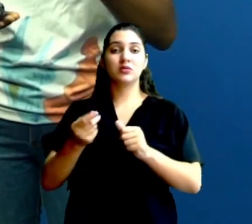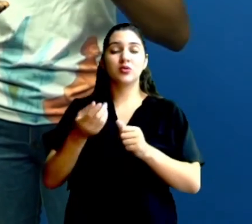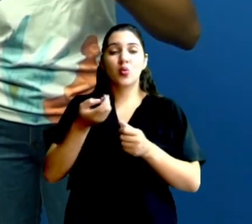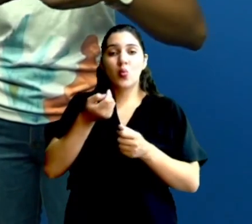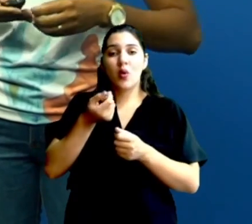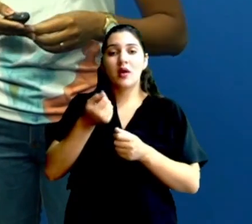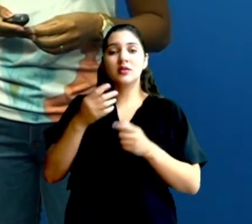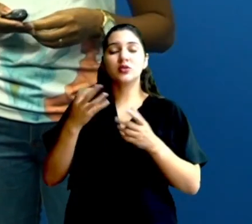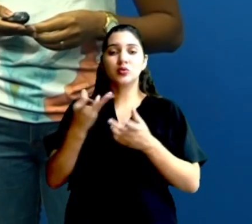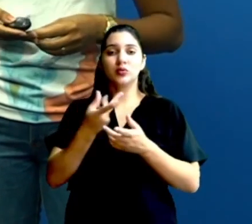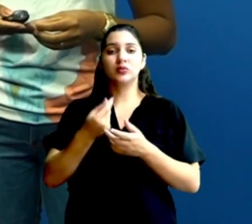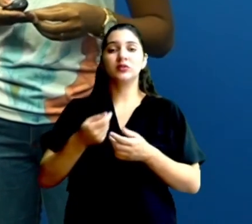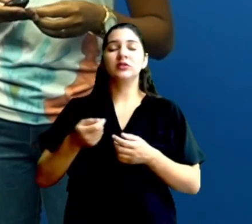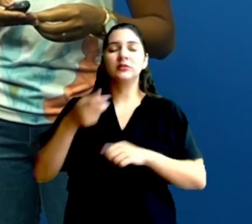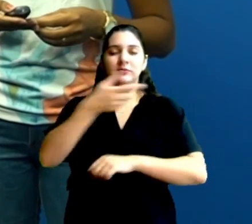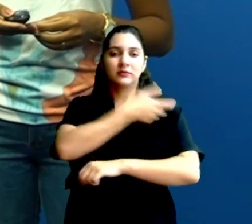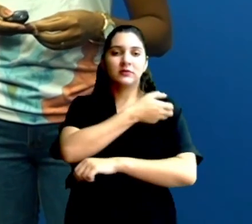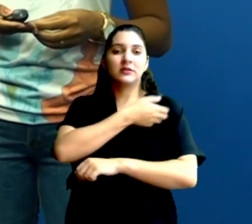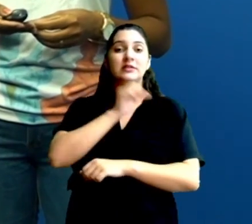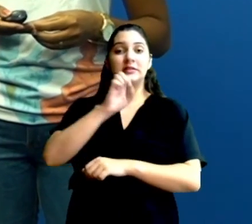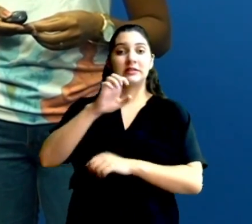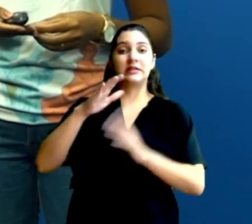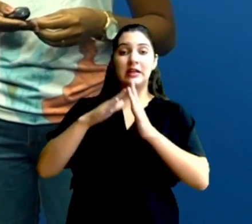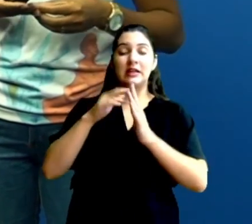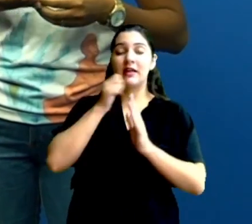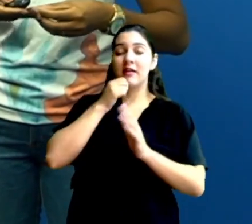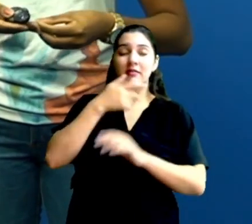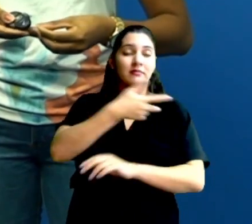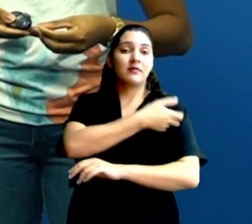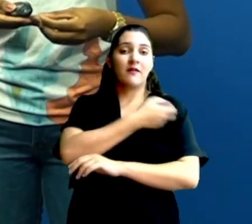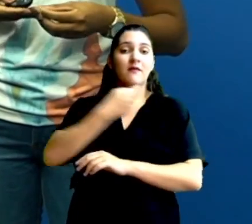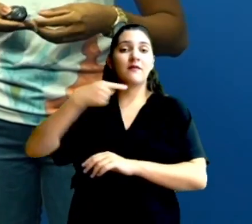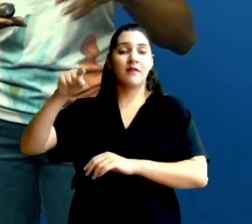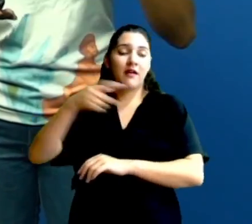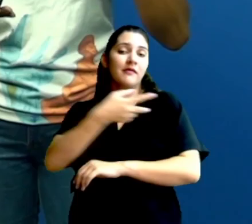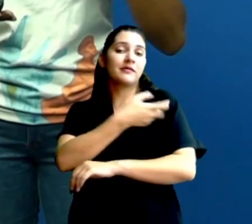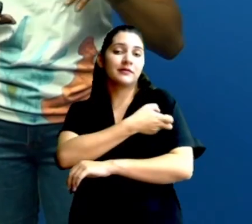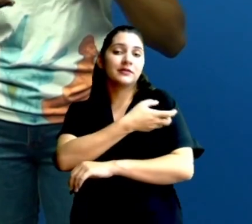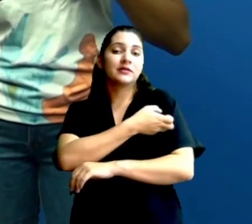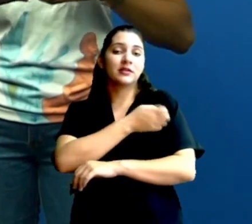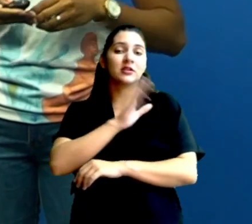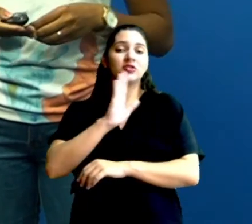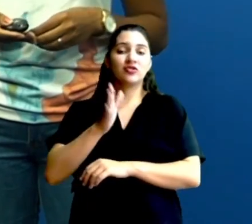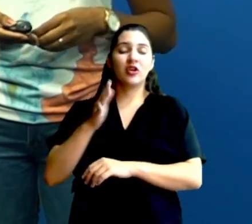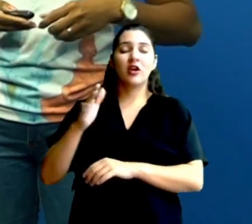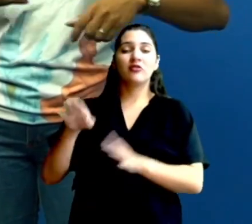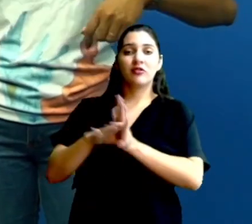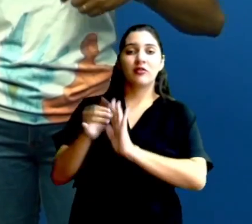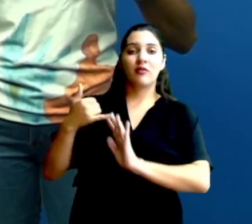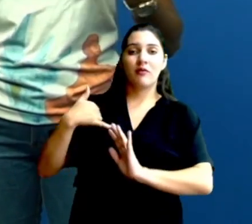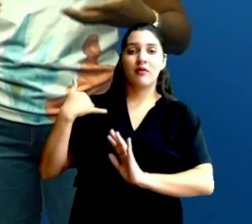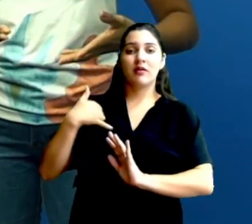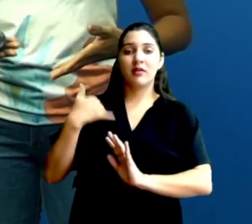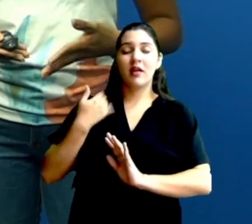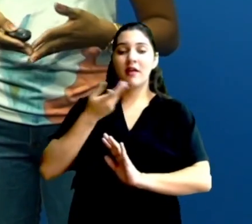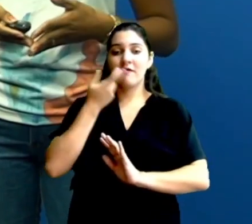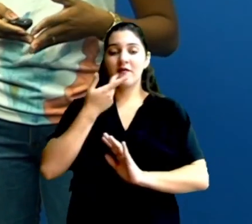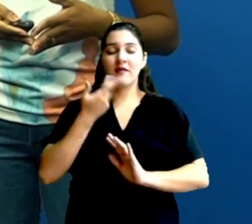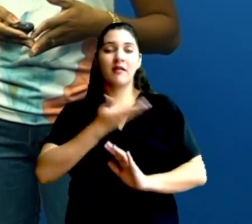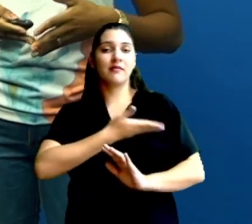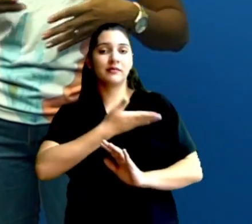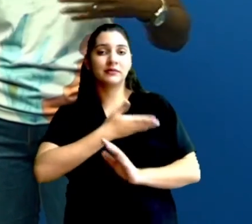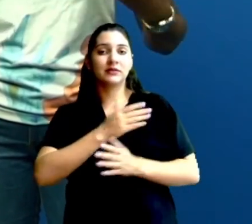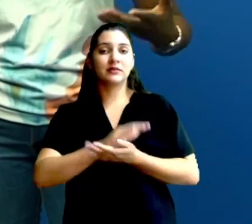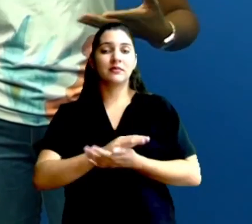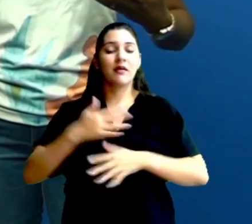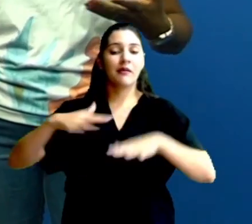você aí de casa, prepare-se se você ainda não se vacinou. Vai vacinar se você já chegou à sua idade. Fala para os teus